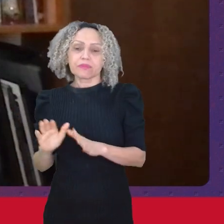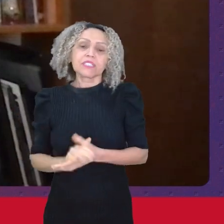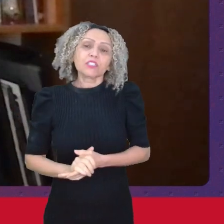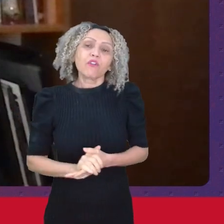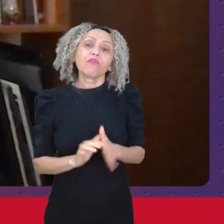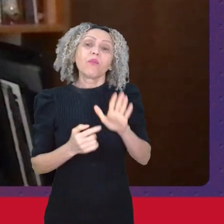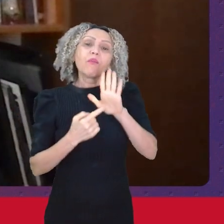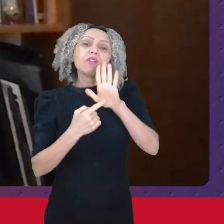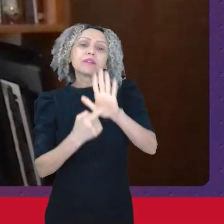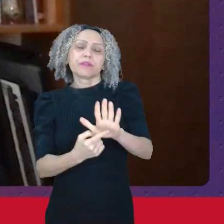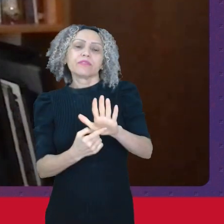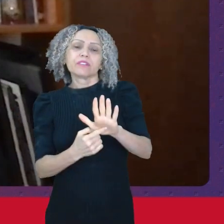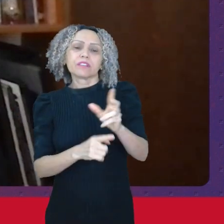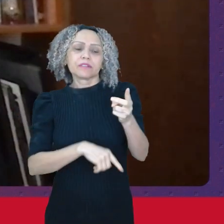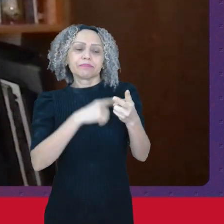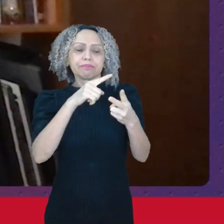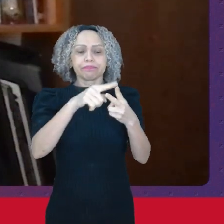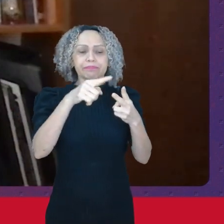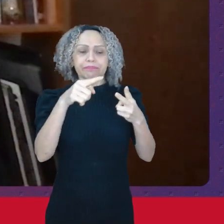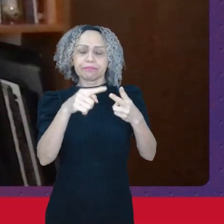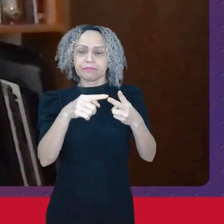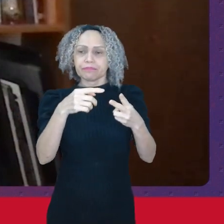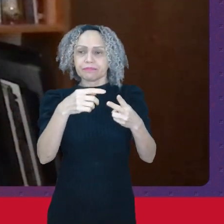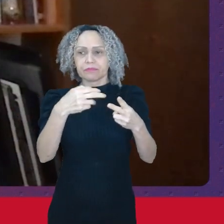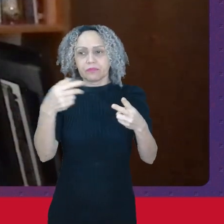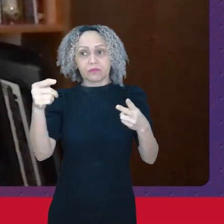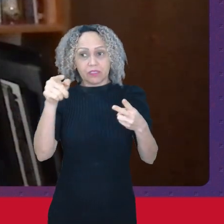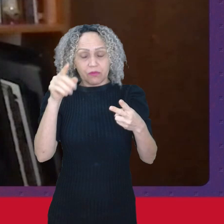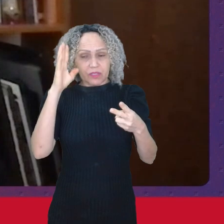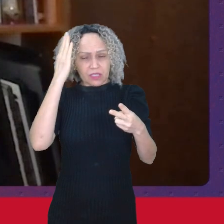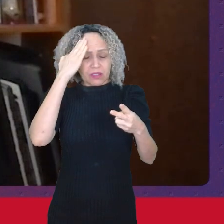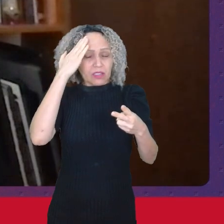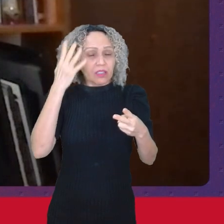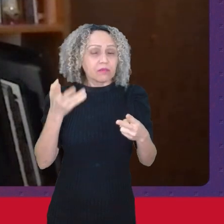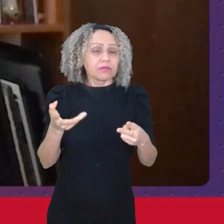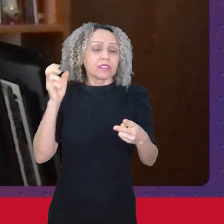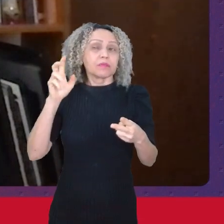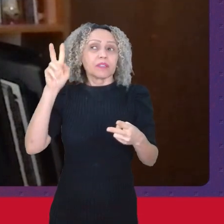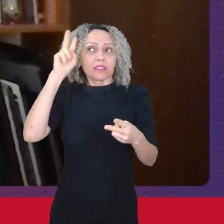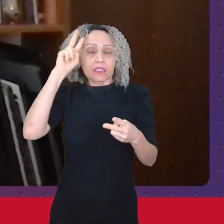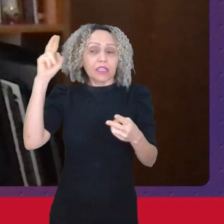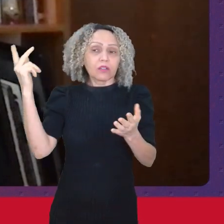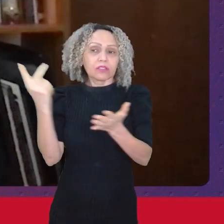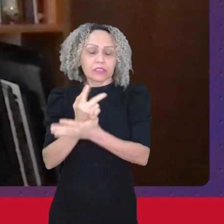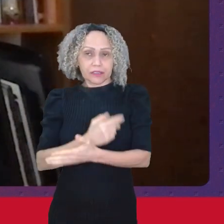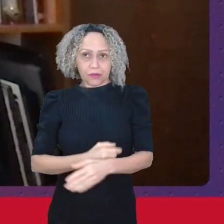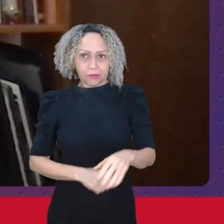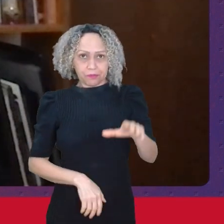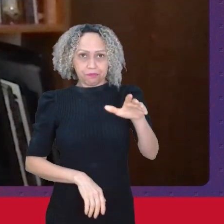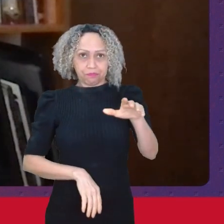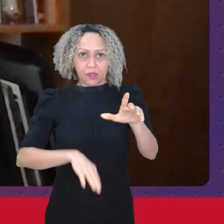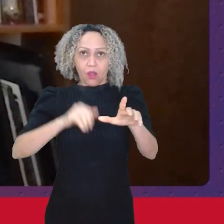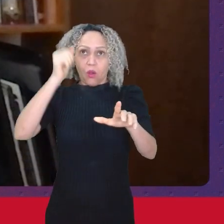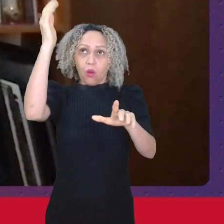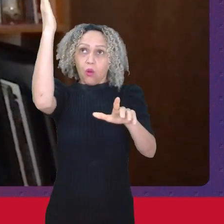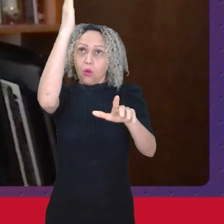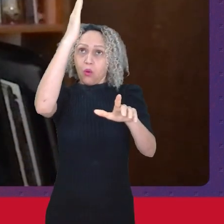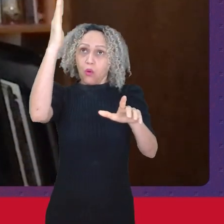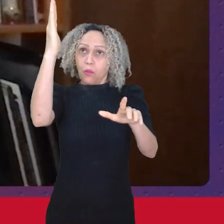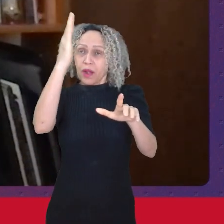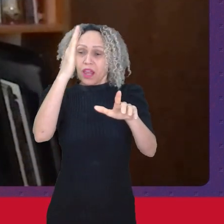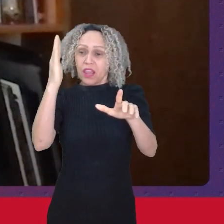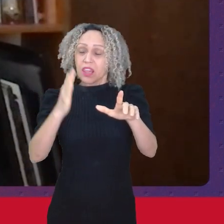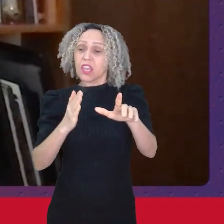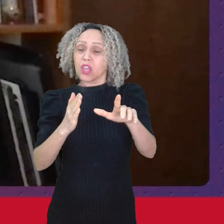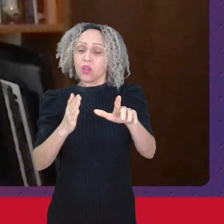consiga enxergar na história o que aconteceu. O Brasil reduzindo a população em